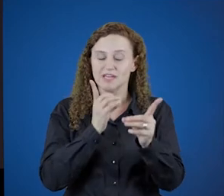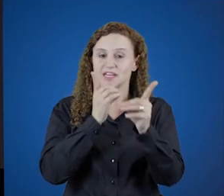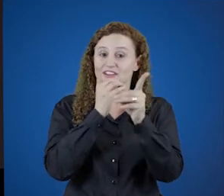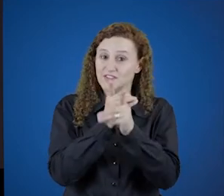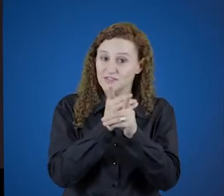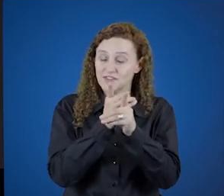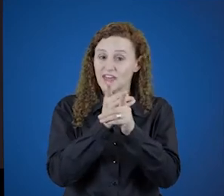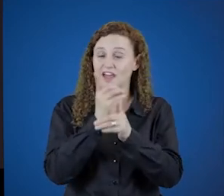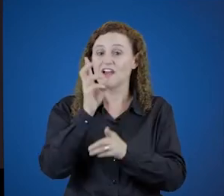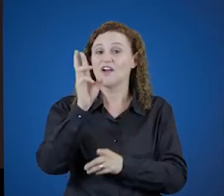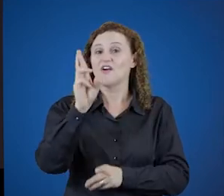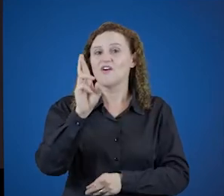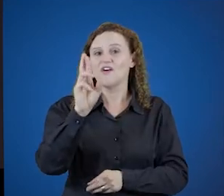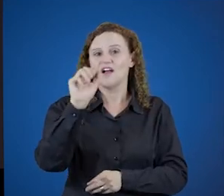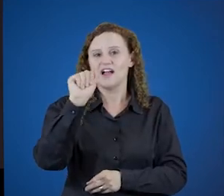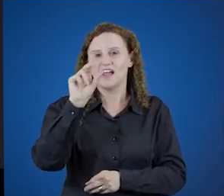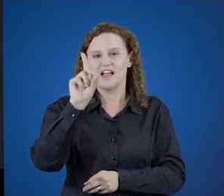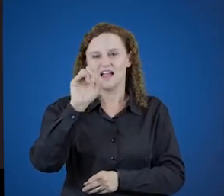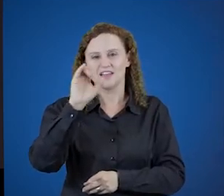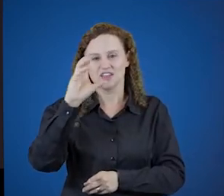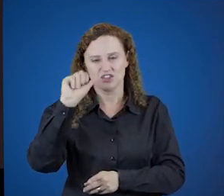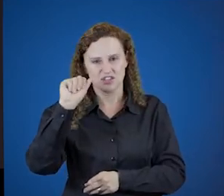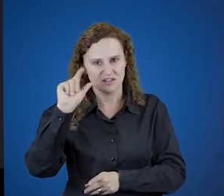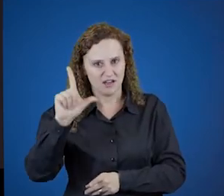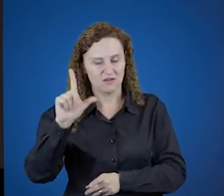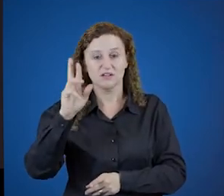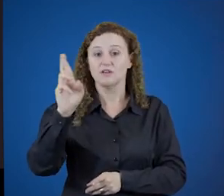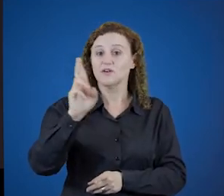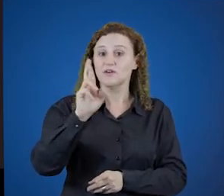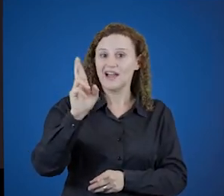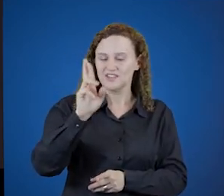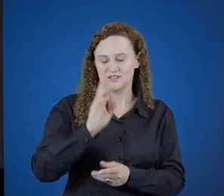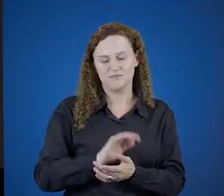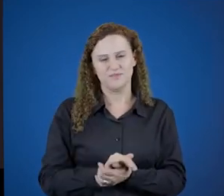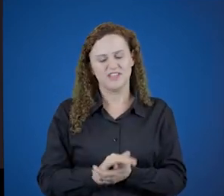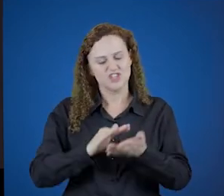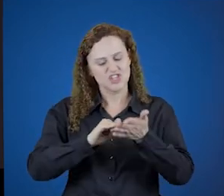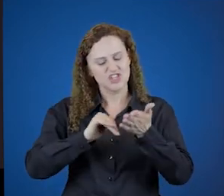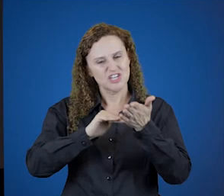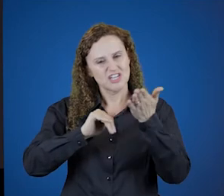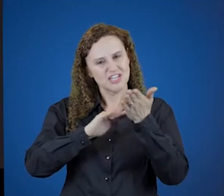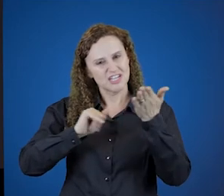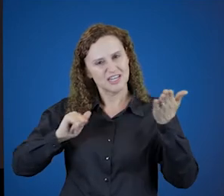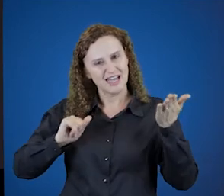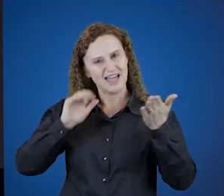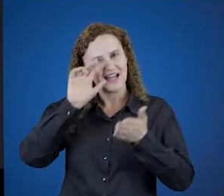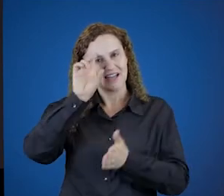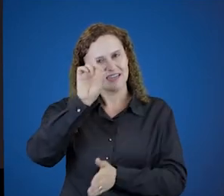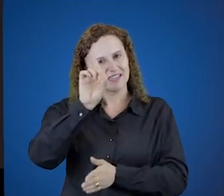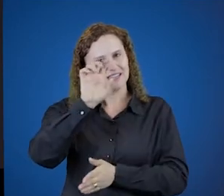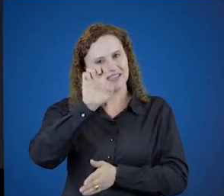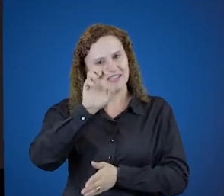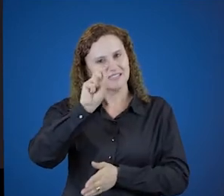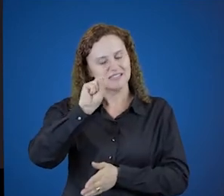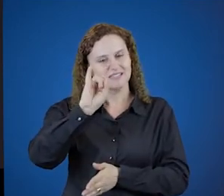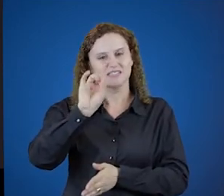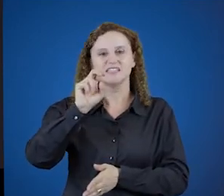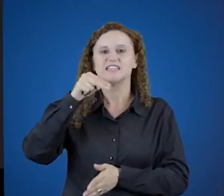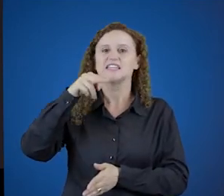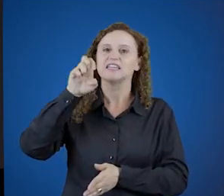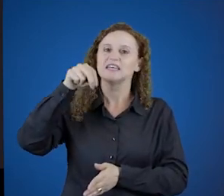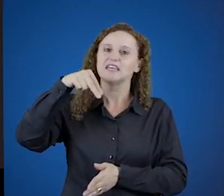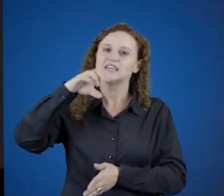repetindo para encontrar o radical da palavra basta tirar a desinência e do genitivo eu tenho então